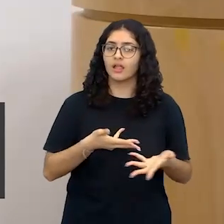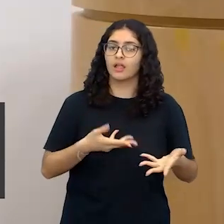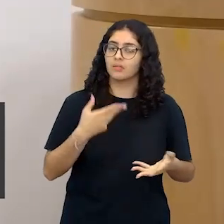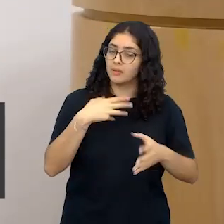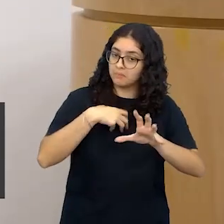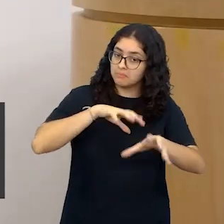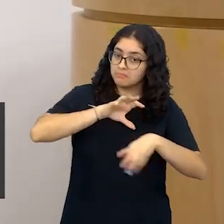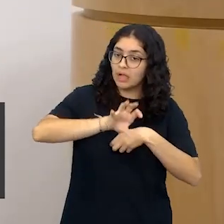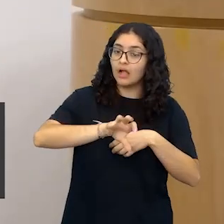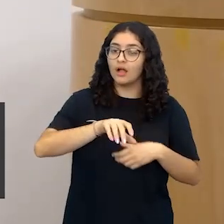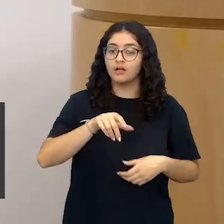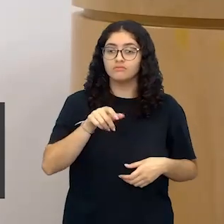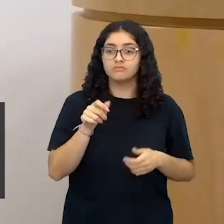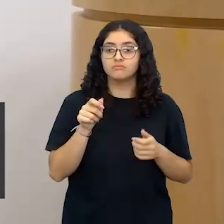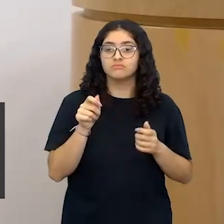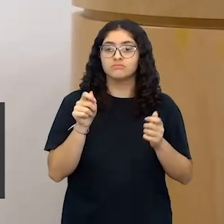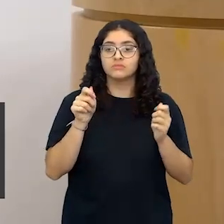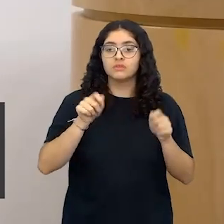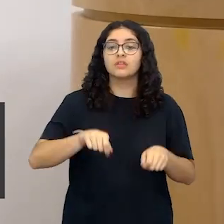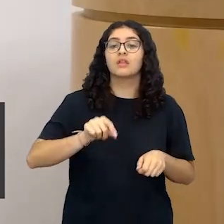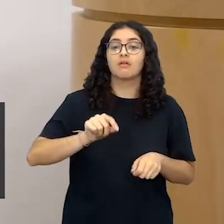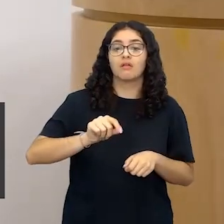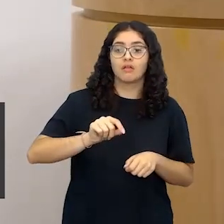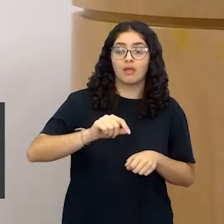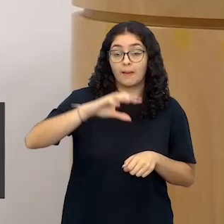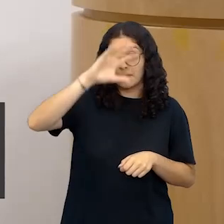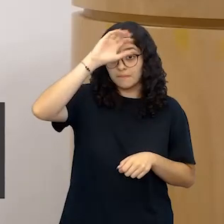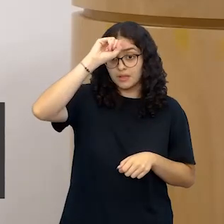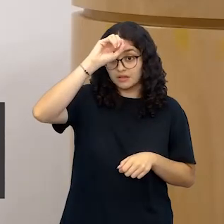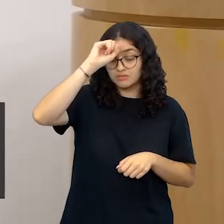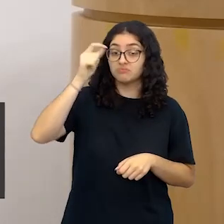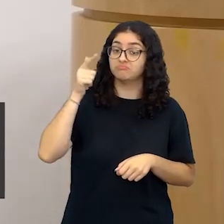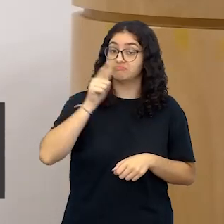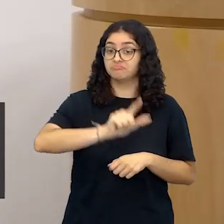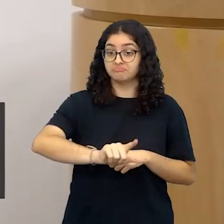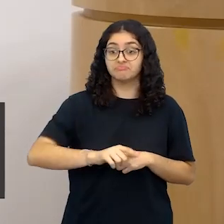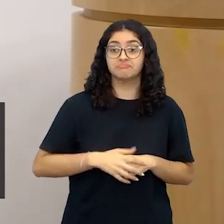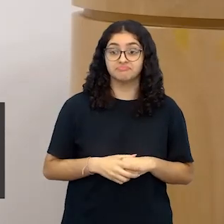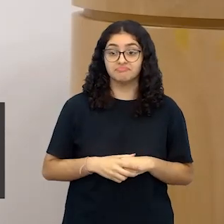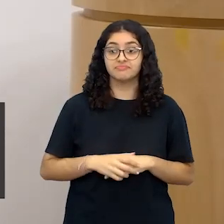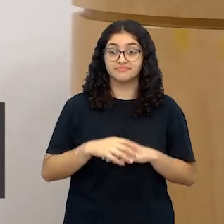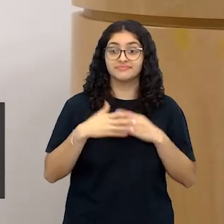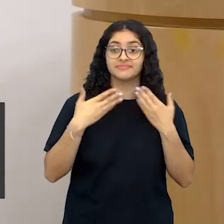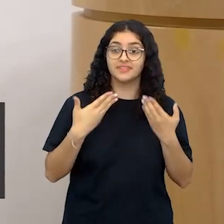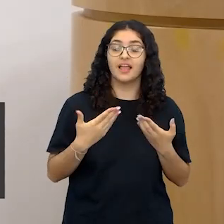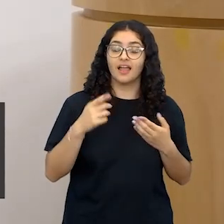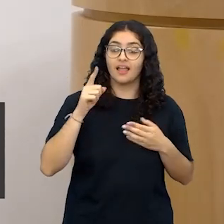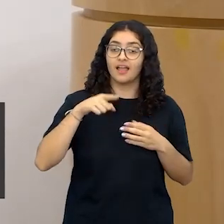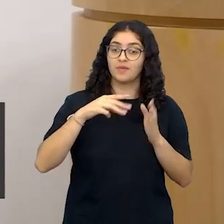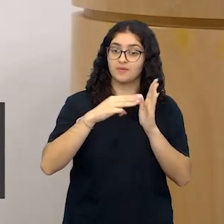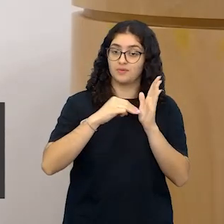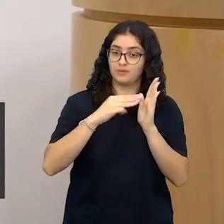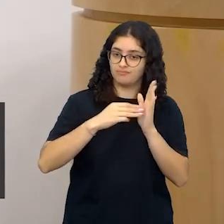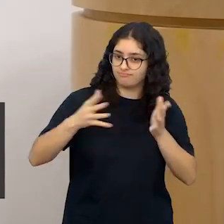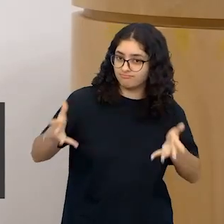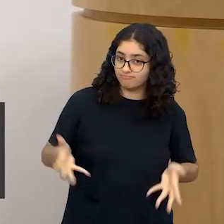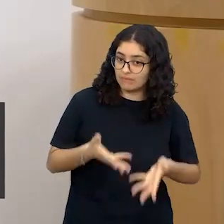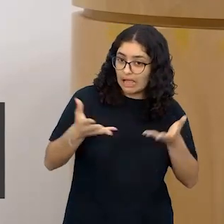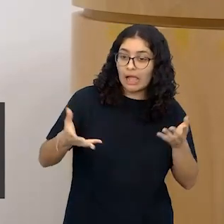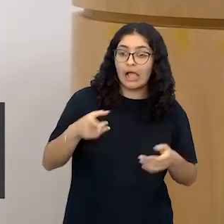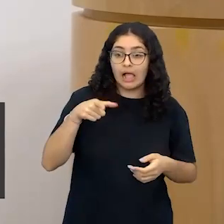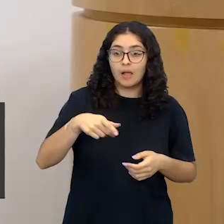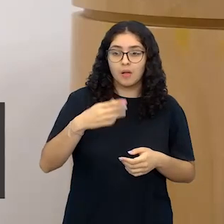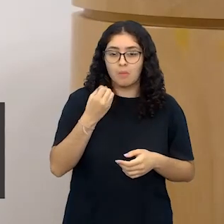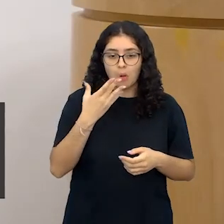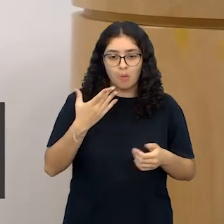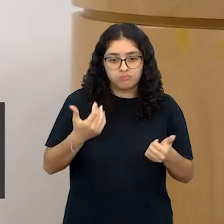empática, ela consiga gerar aprendizagem. Então, essa que é a grande sacada da metodologia ativa e por isso que ela é muito utilizada na